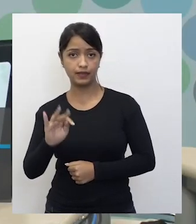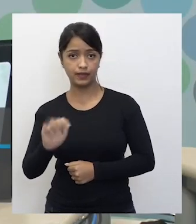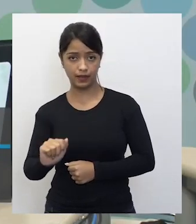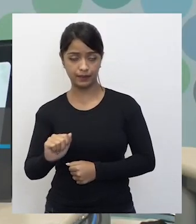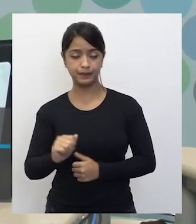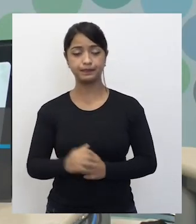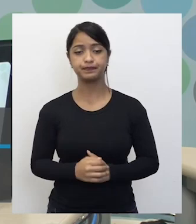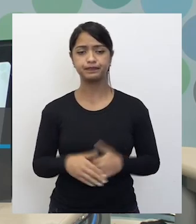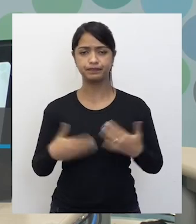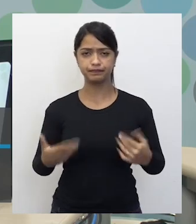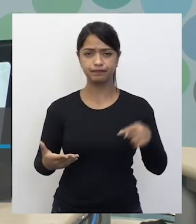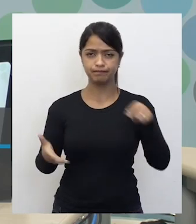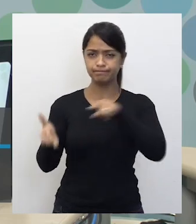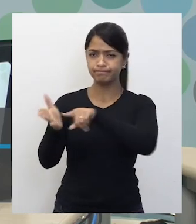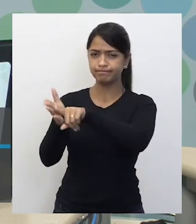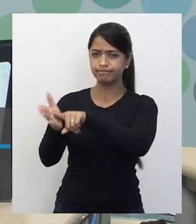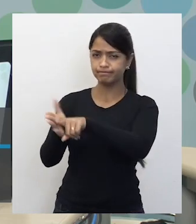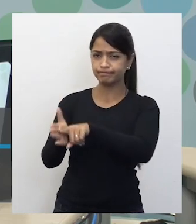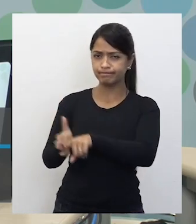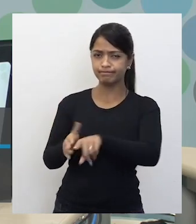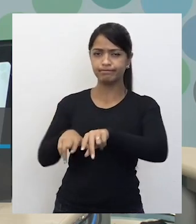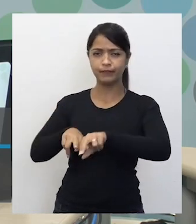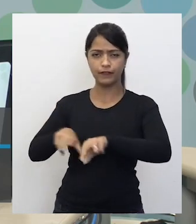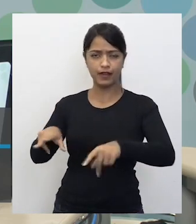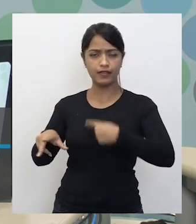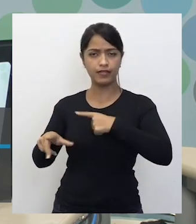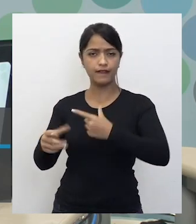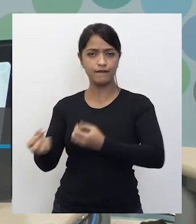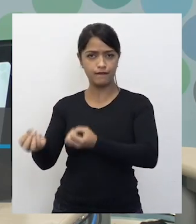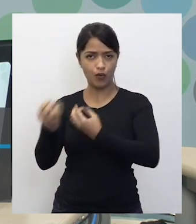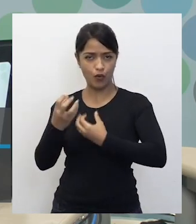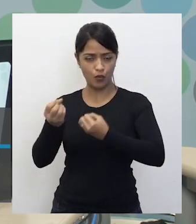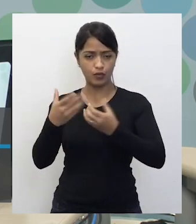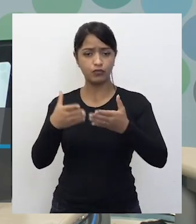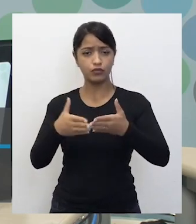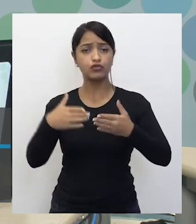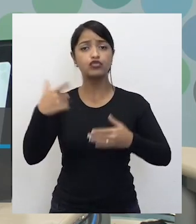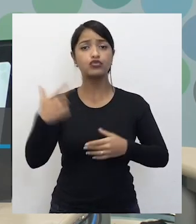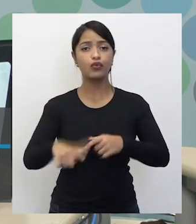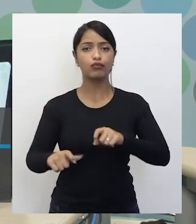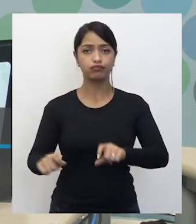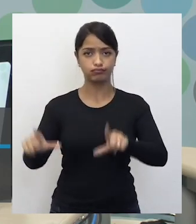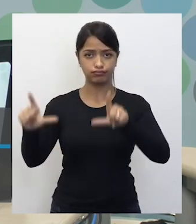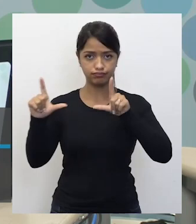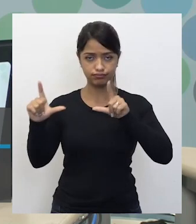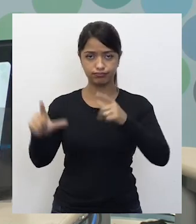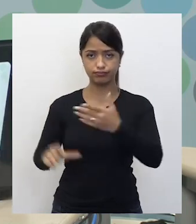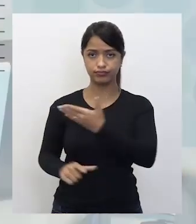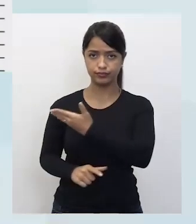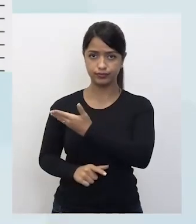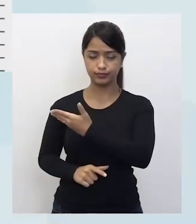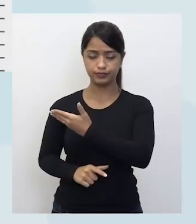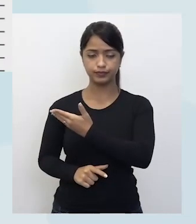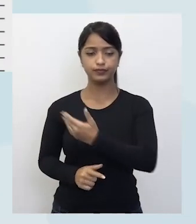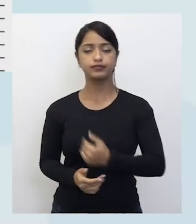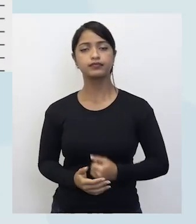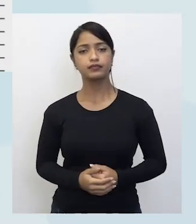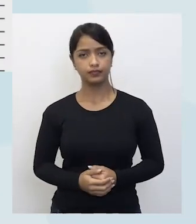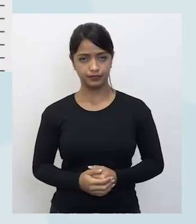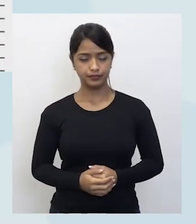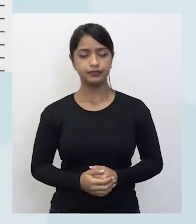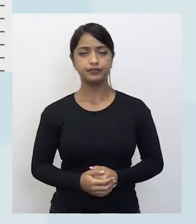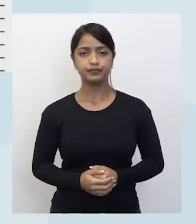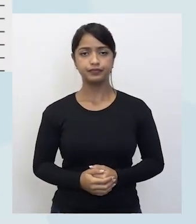essa análise de dados que está aí para vocês, vou pedir para colocar novamente aquele primeiro recorte que tem